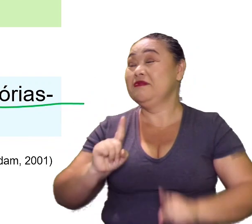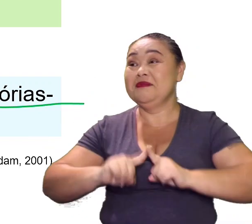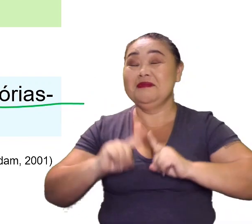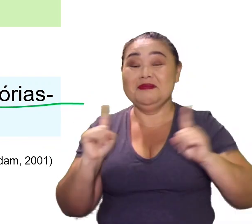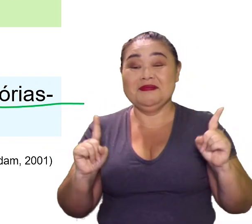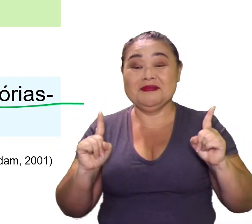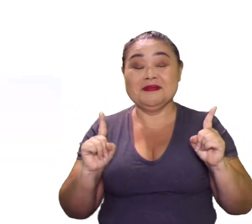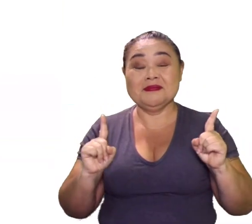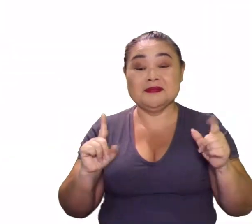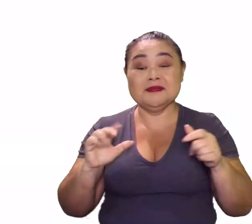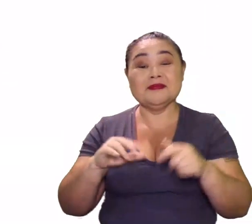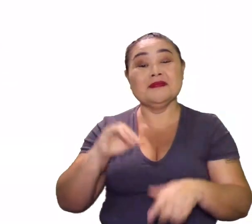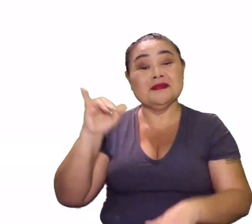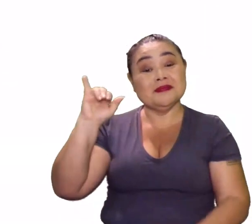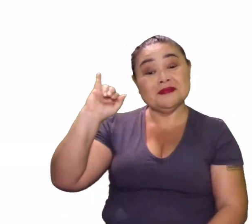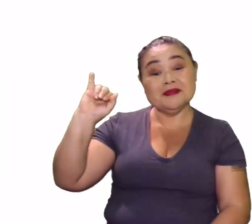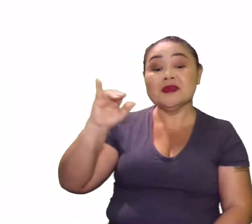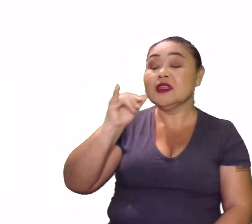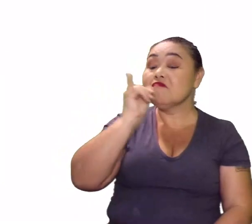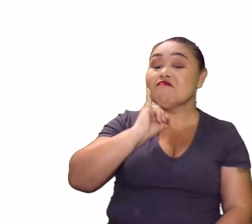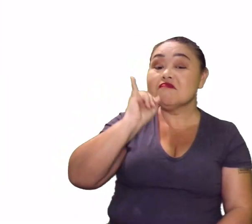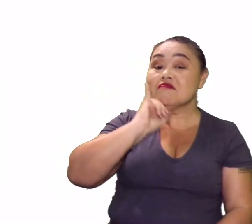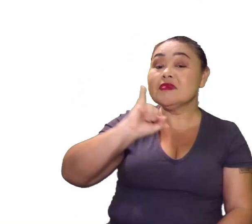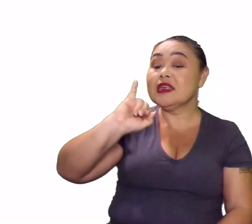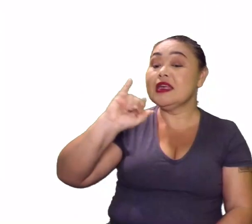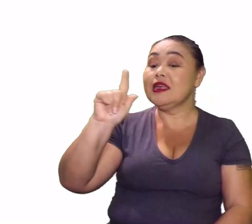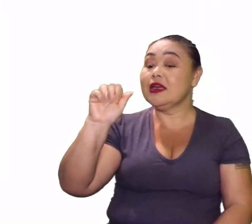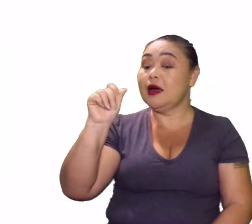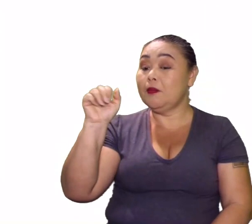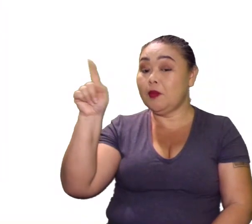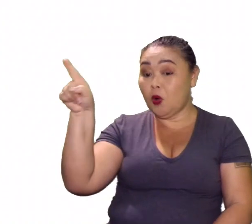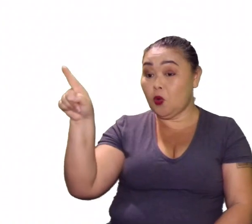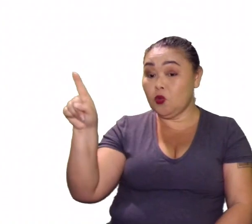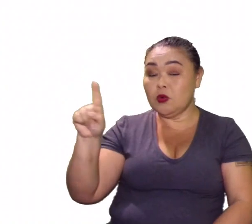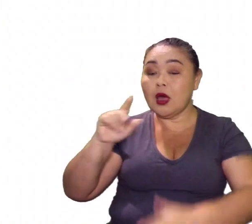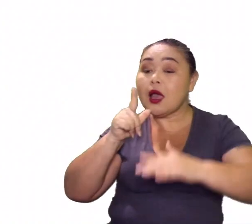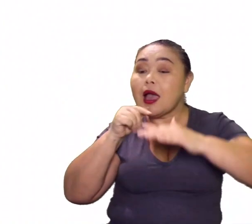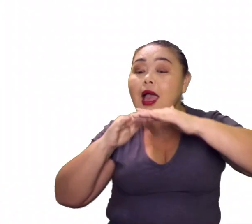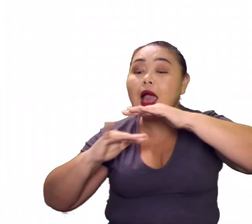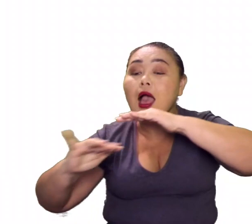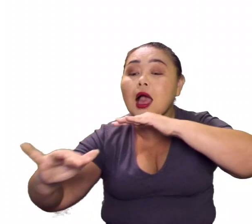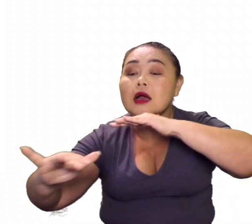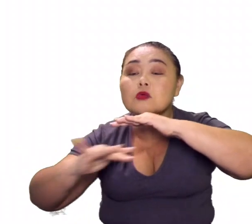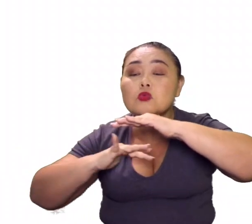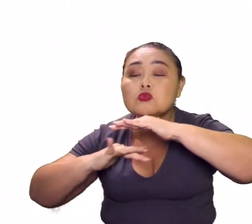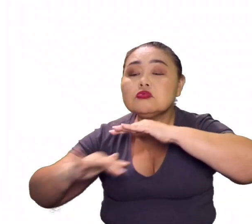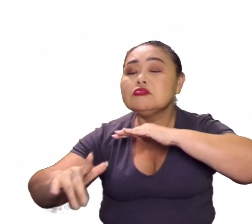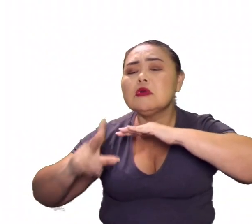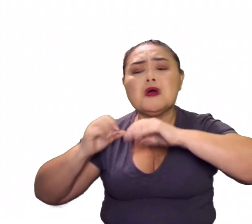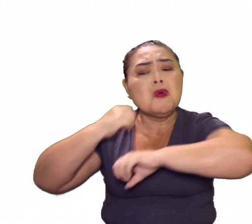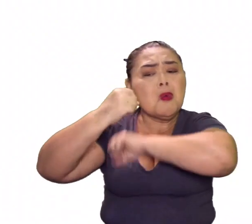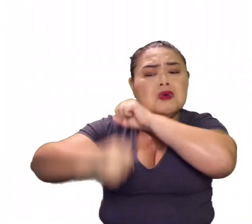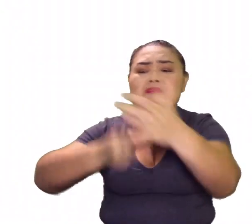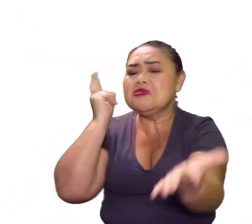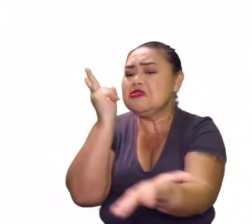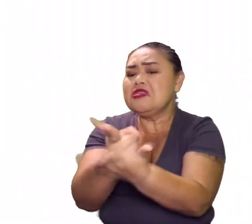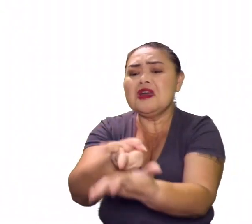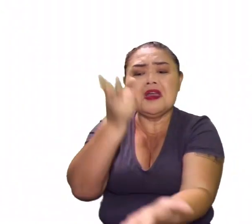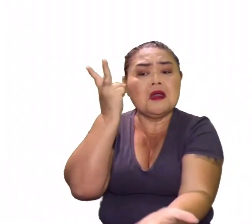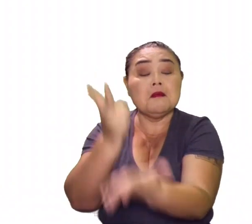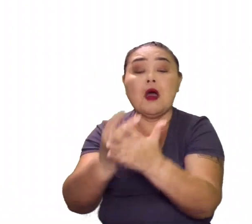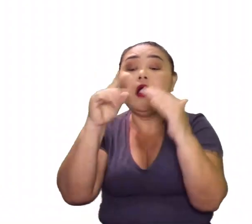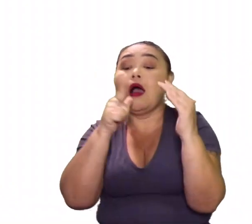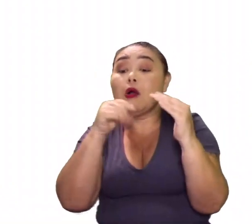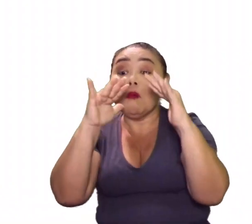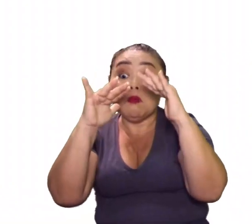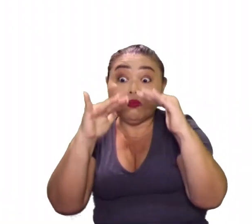Mas mata de Igapó é esse exemplo que nós trouxemos para o nosso aluno. Todo o tempo do ano inundável. Pode baixar